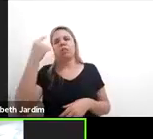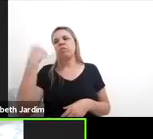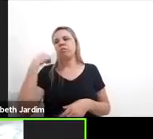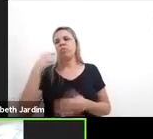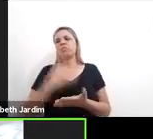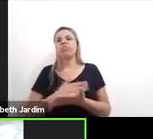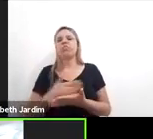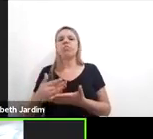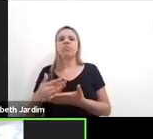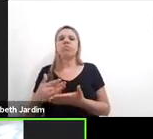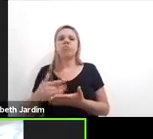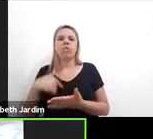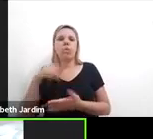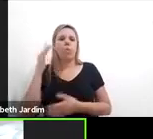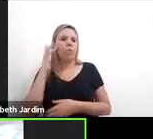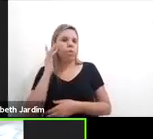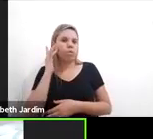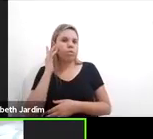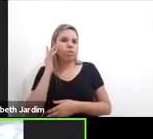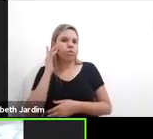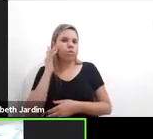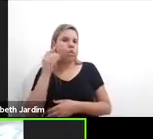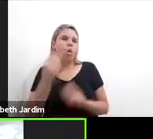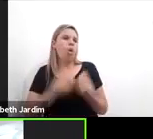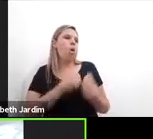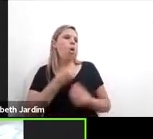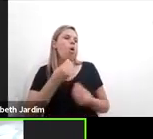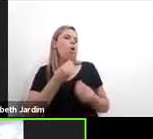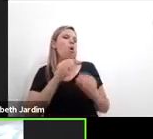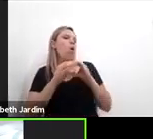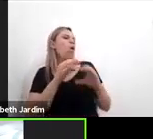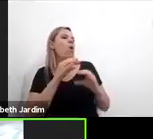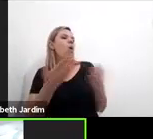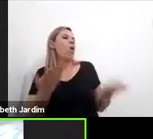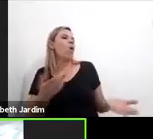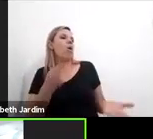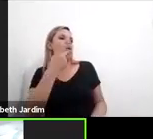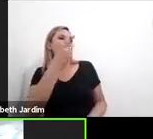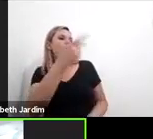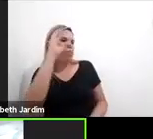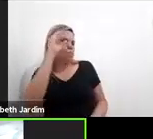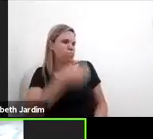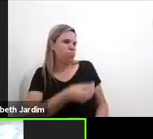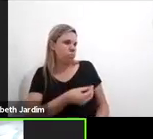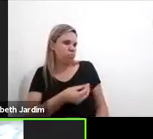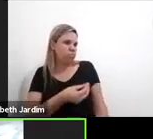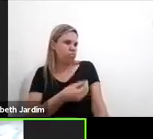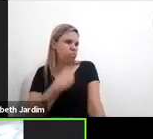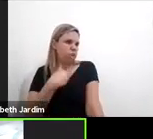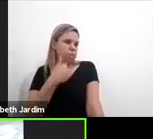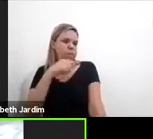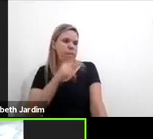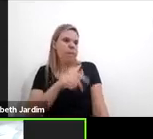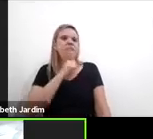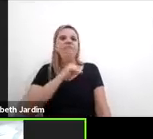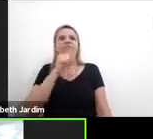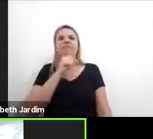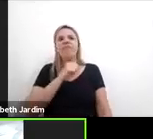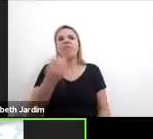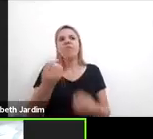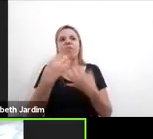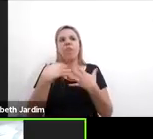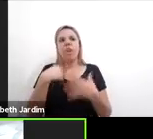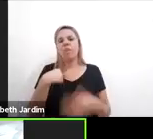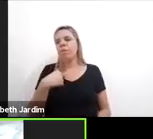começo, eu achar que como que ele vai corresponder a alguma coisa? Eu vou falar com ele, vai entender? A minha irmã mais velha, Ana Lúcia, ela comentava isso